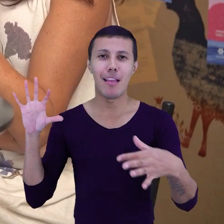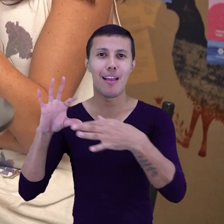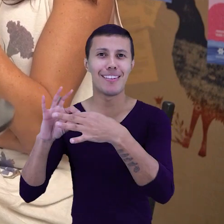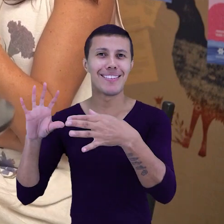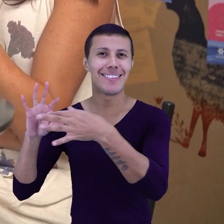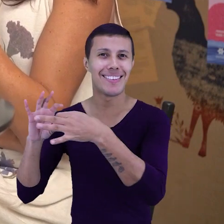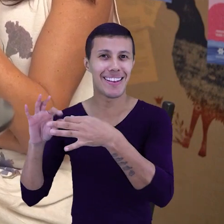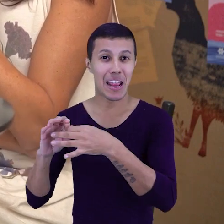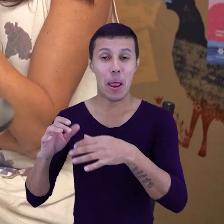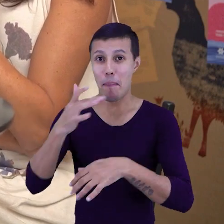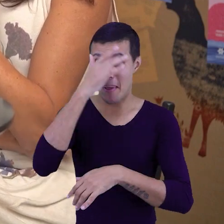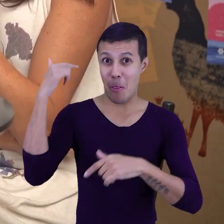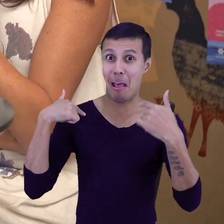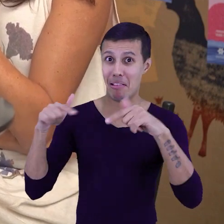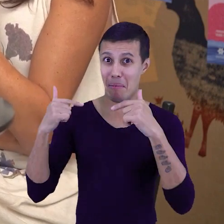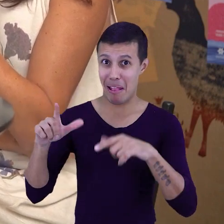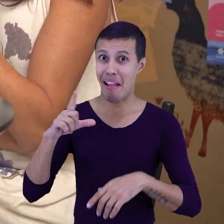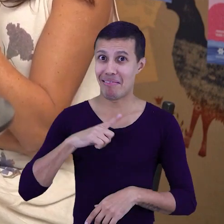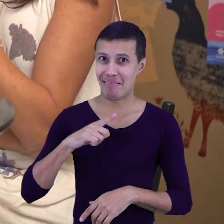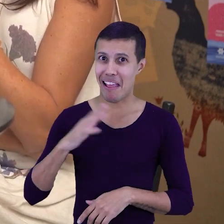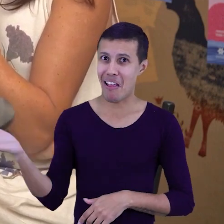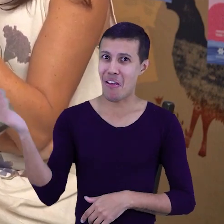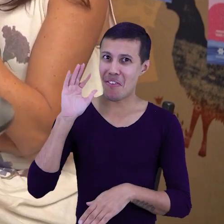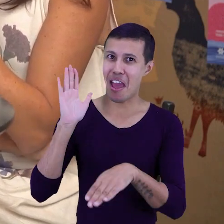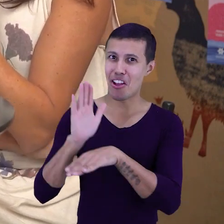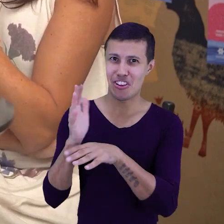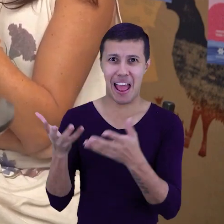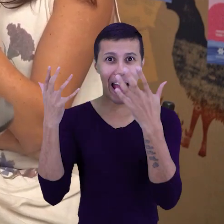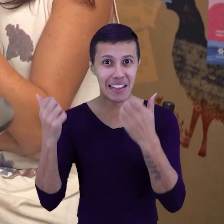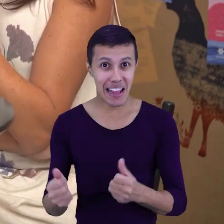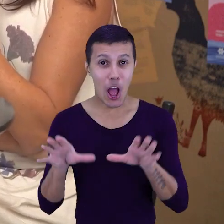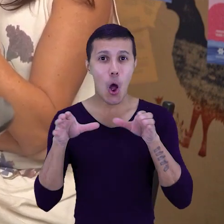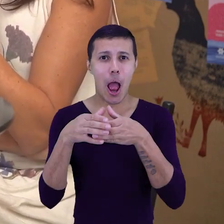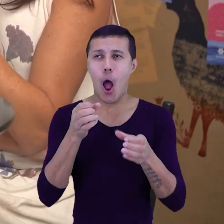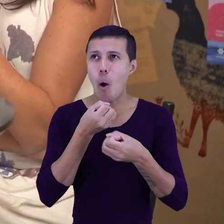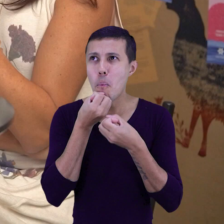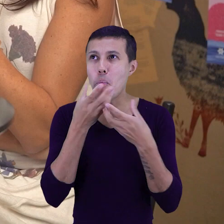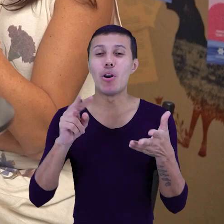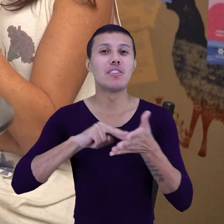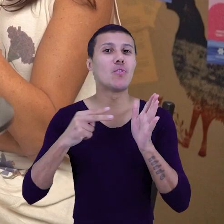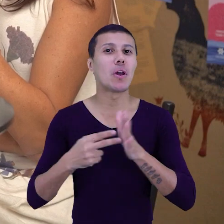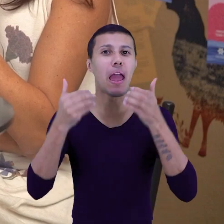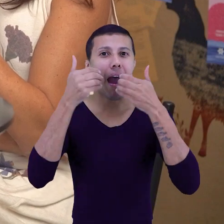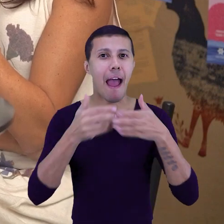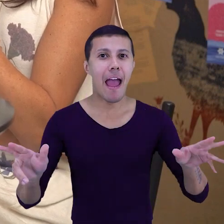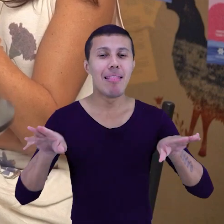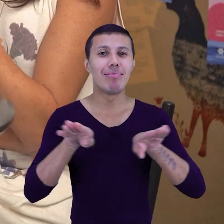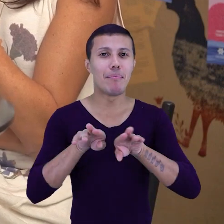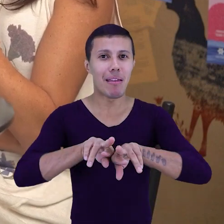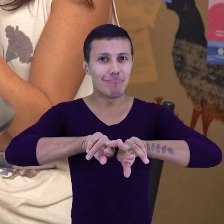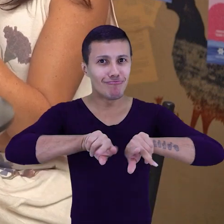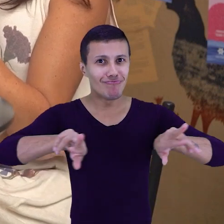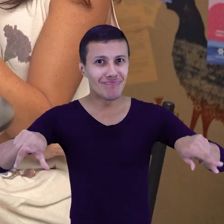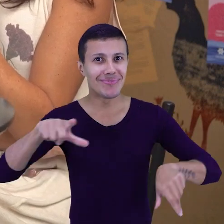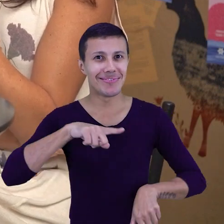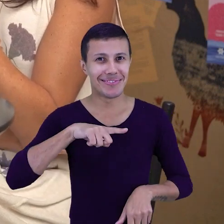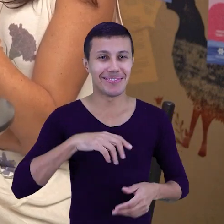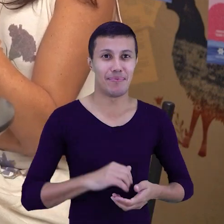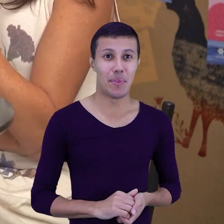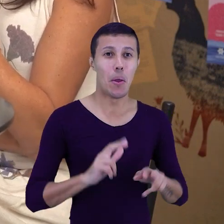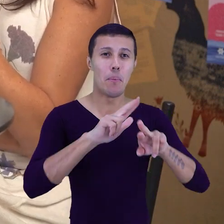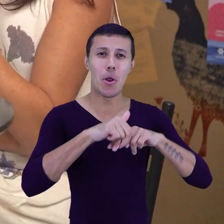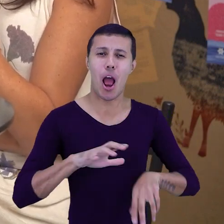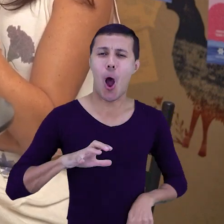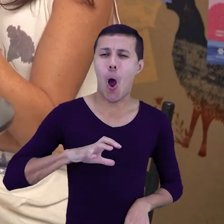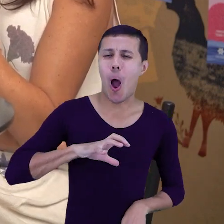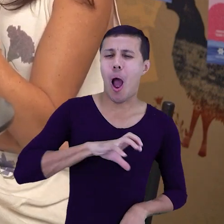pontes. Então, tem trabalho para todo mundo. Quem quiser ajudar é super bem-vindo. Comunidade boa é comunidade aberta, é comunidade diversa.